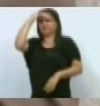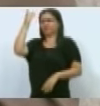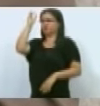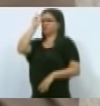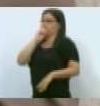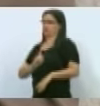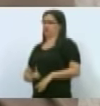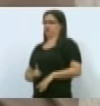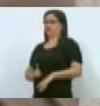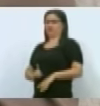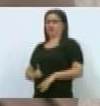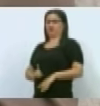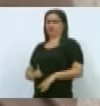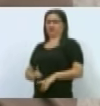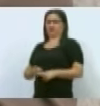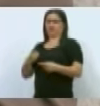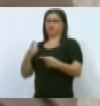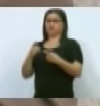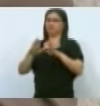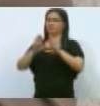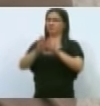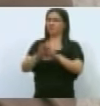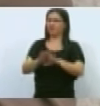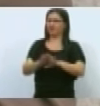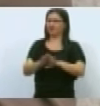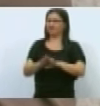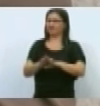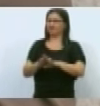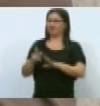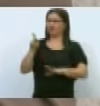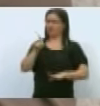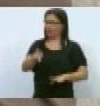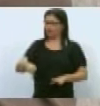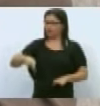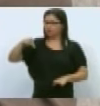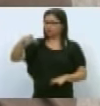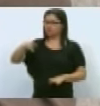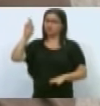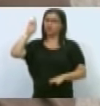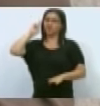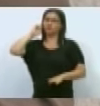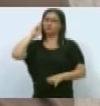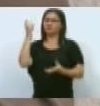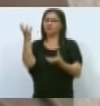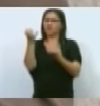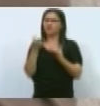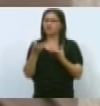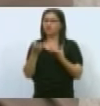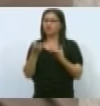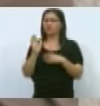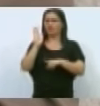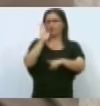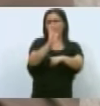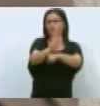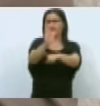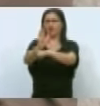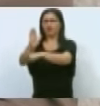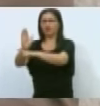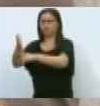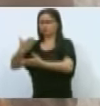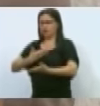a pastoral, ela procura se inteirar de todas as formas, né, o que está